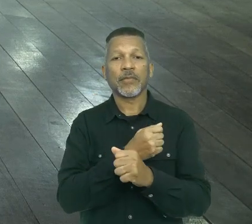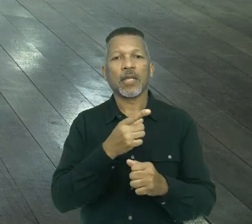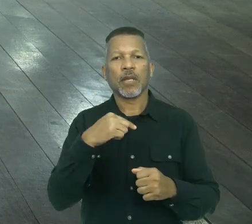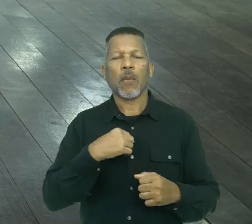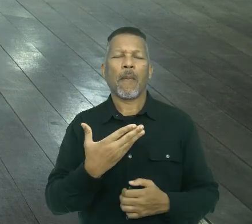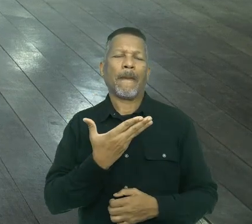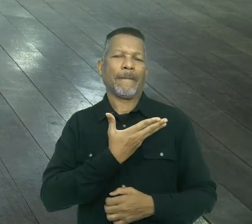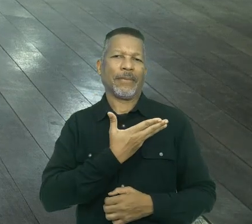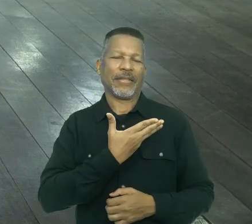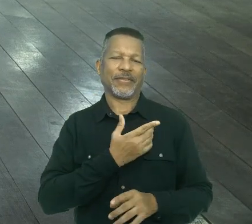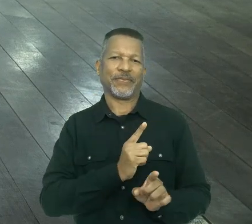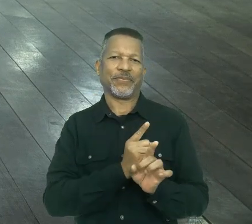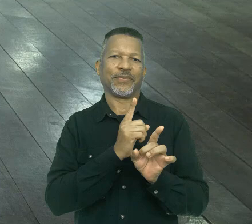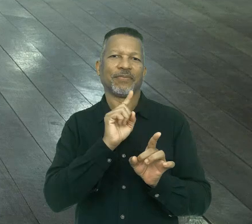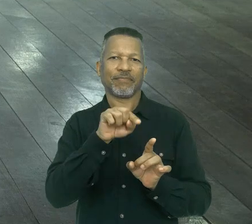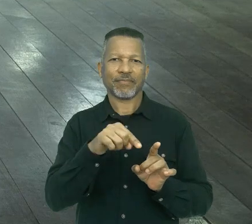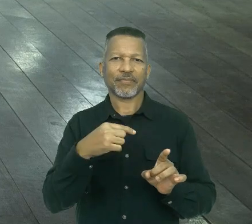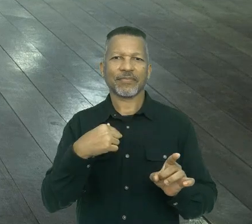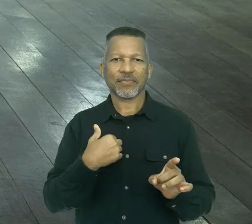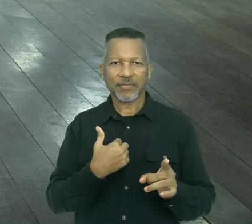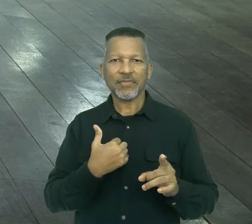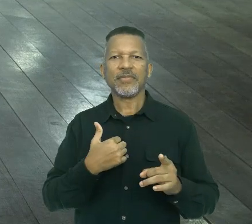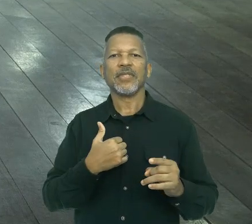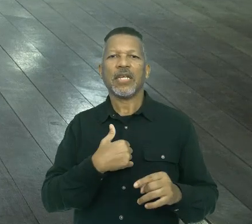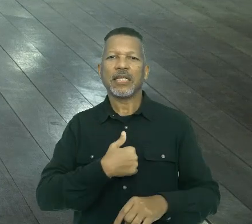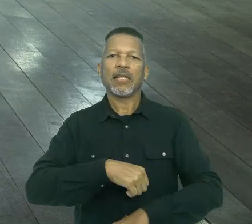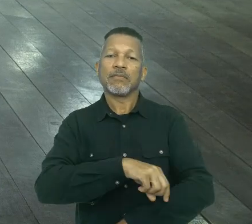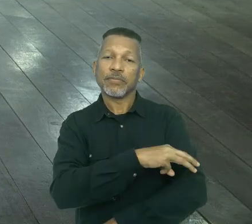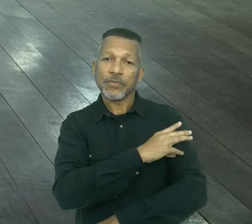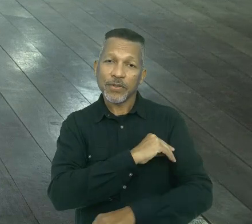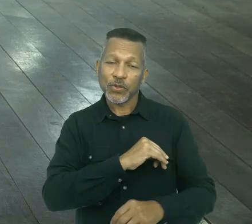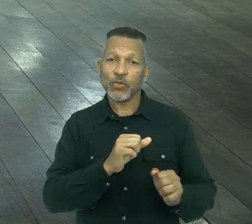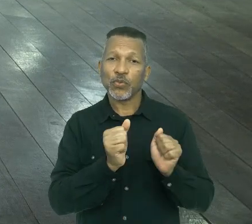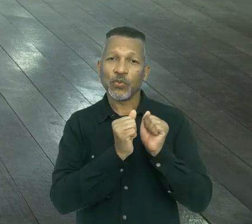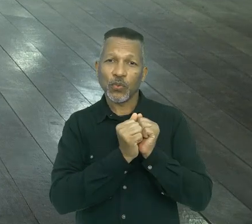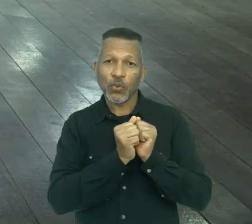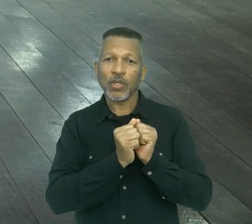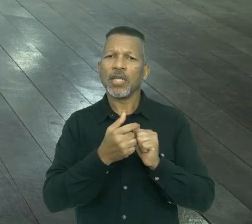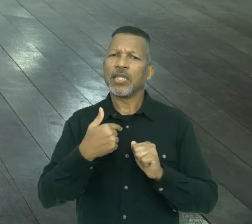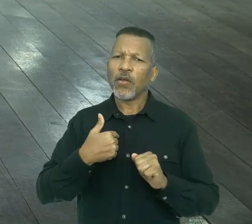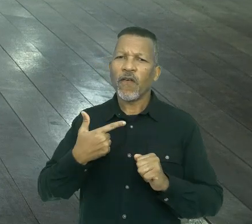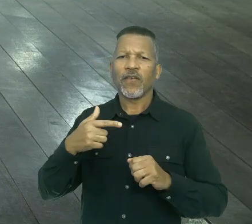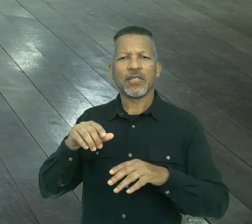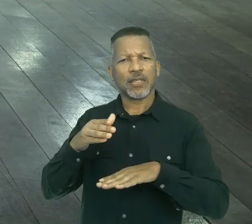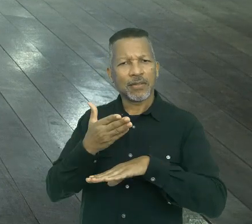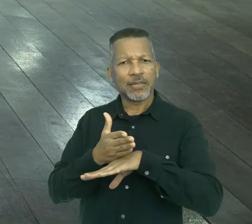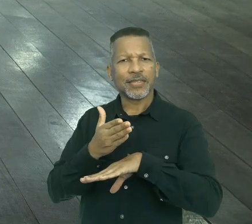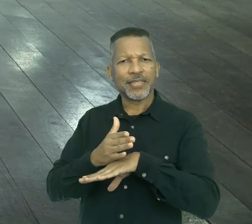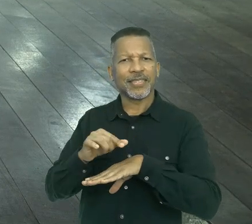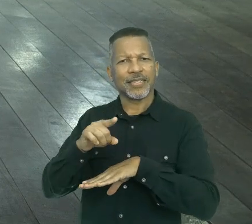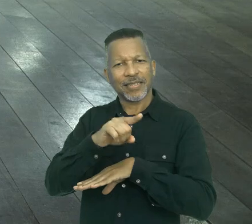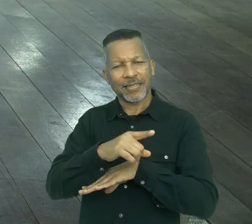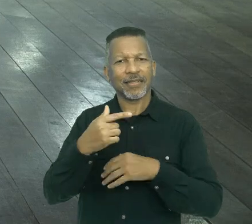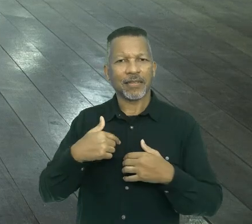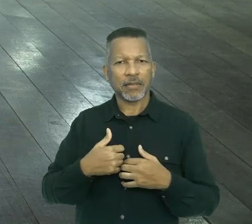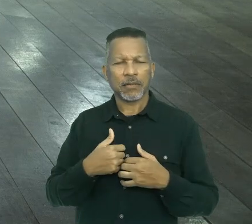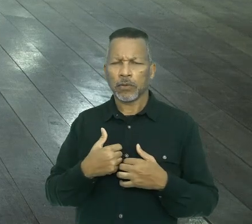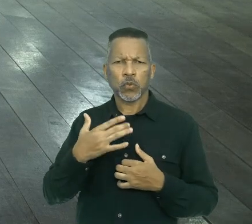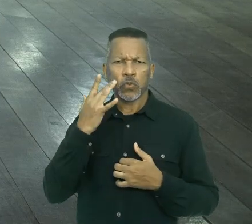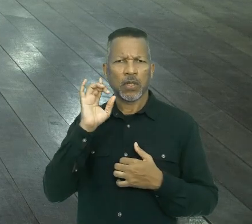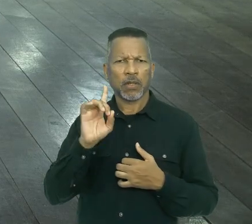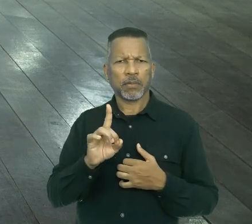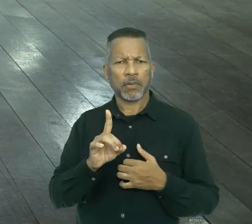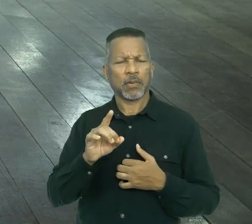amiga que a gente fez o ensino médio juntas, e ela me fala que estava vendo um ensaio na Academia Olguim. E eu não sabia da